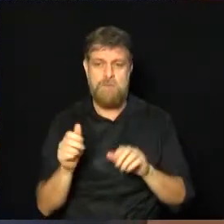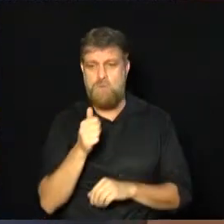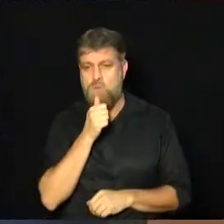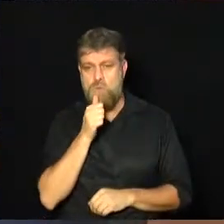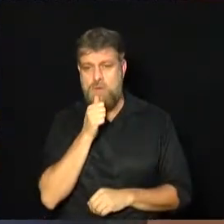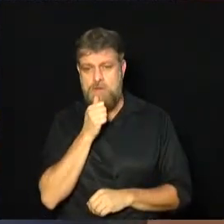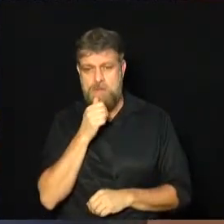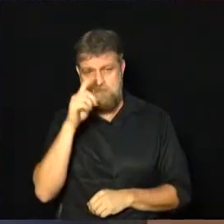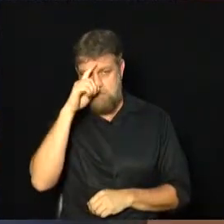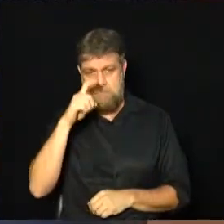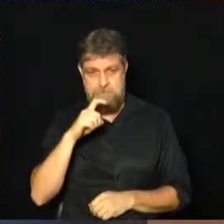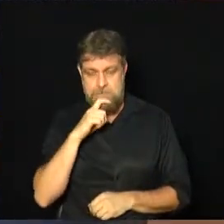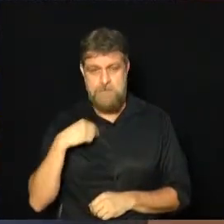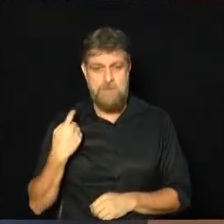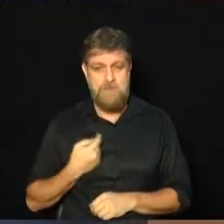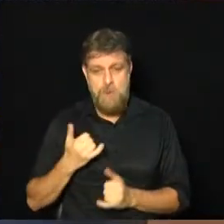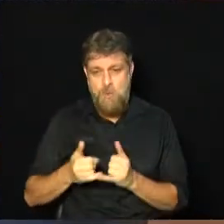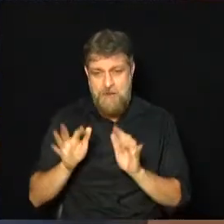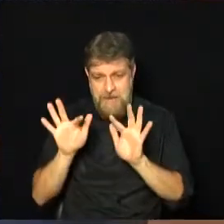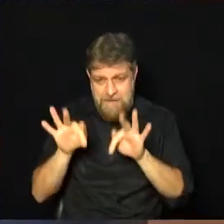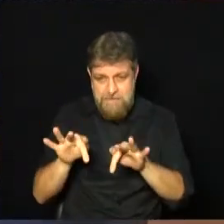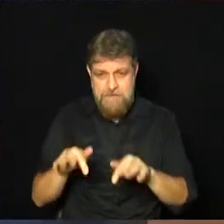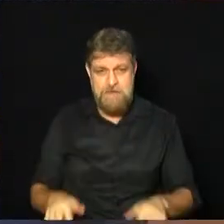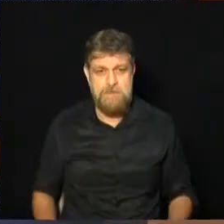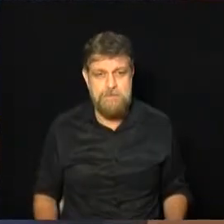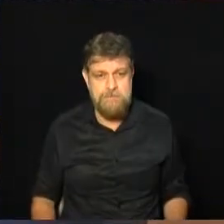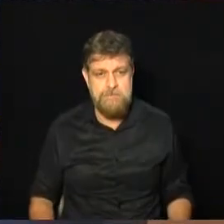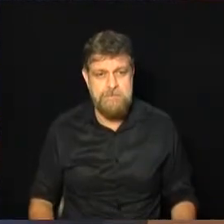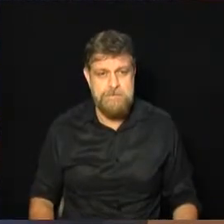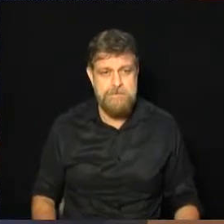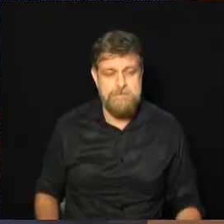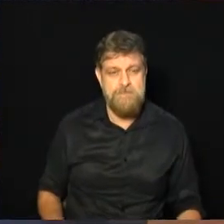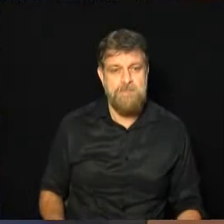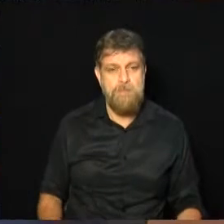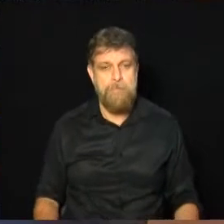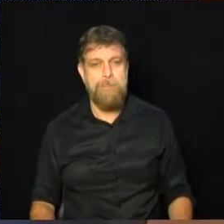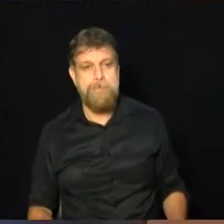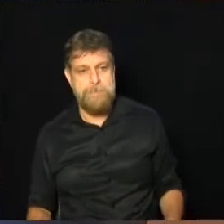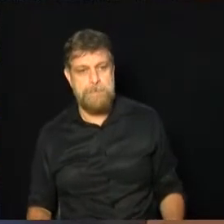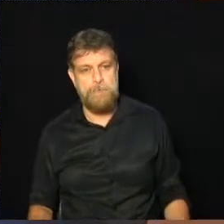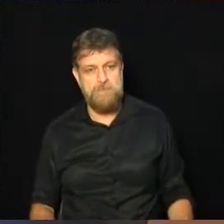Está tranquilo, porque a gente está finalizando aqui, o secretário... Então, tá bom.